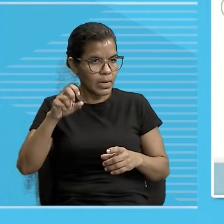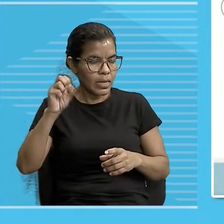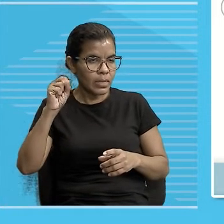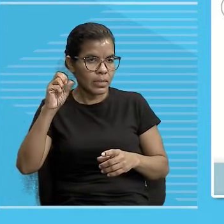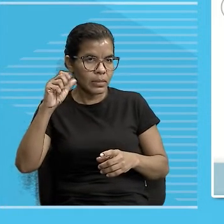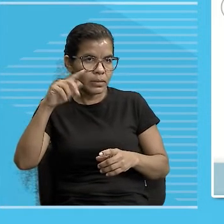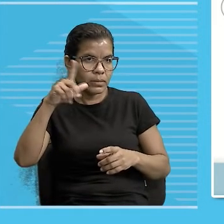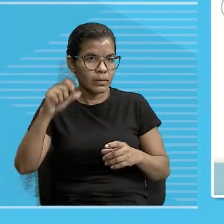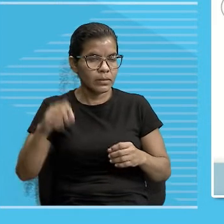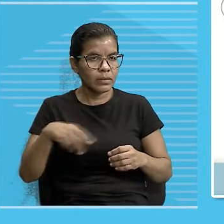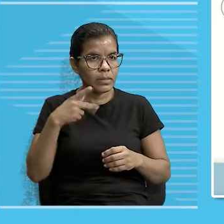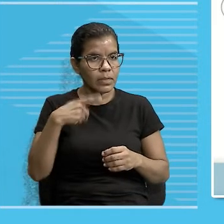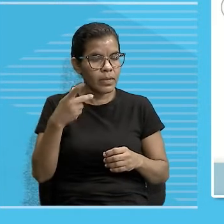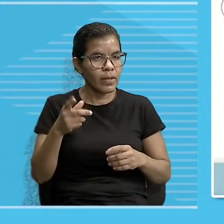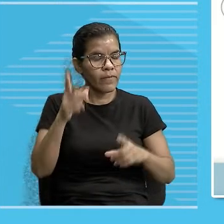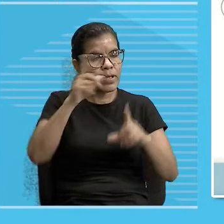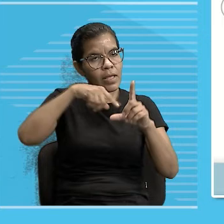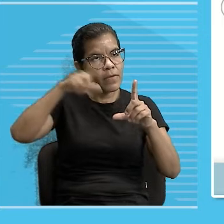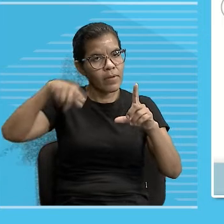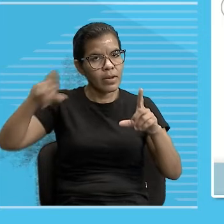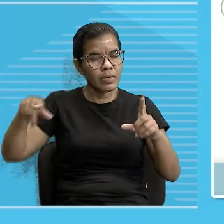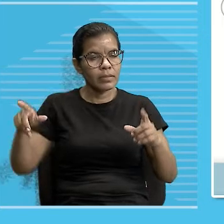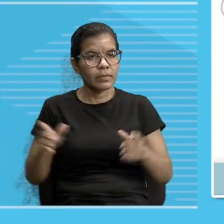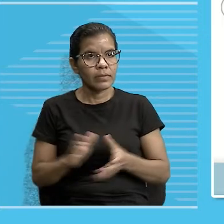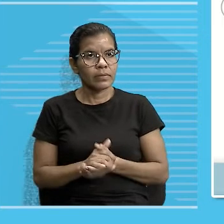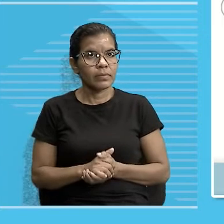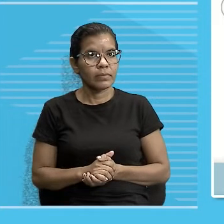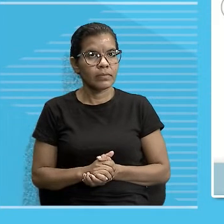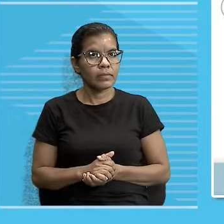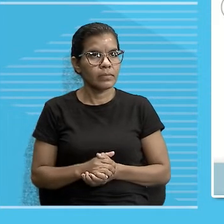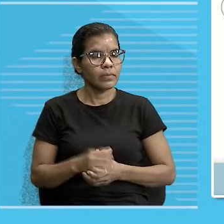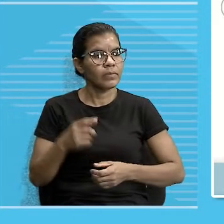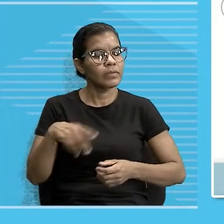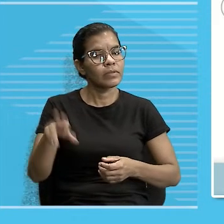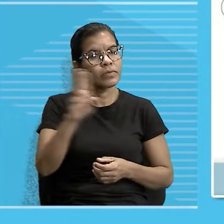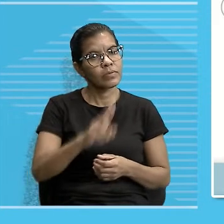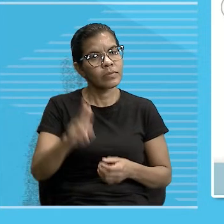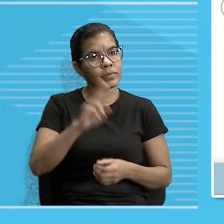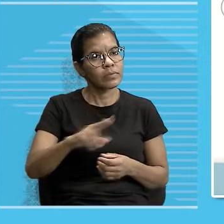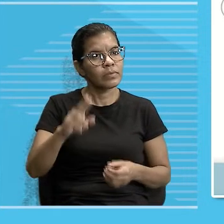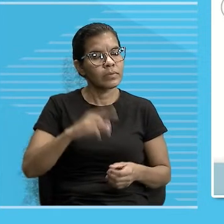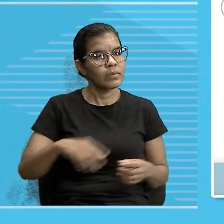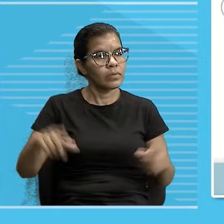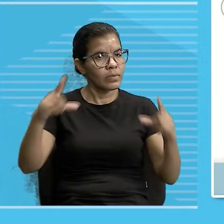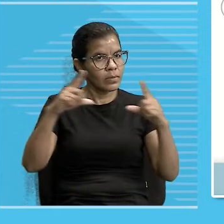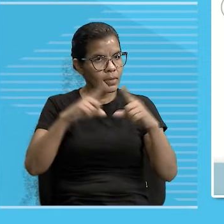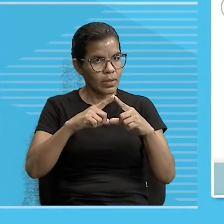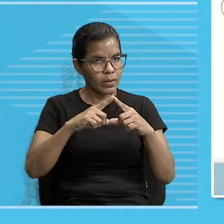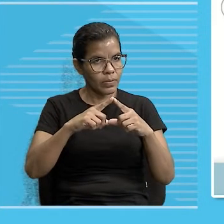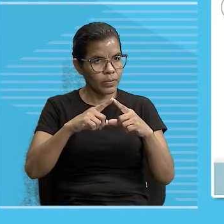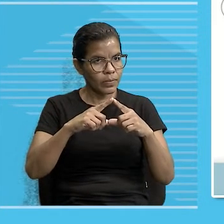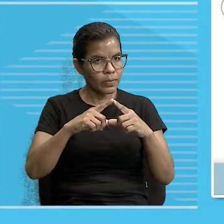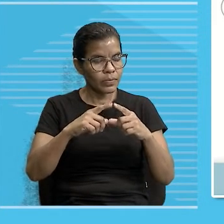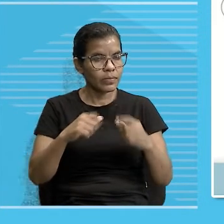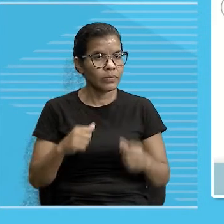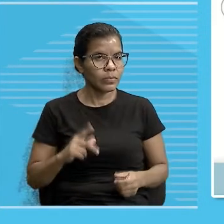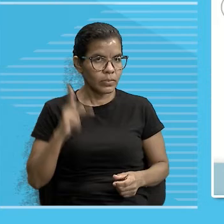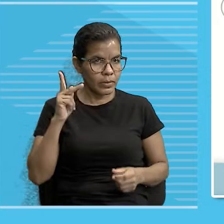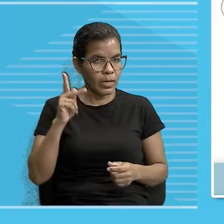Se ele falar, em variação, aí você utiliza a do delta, a do triângulo, tá?